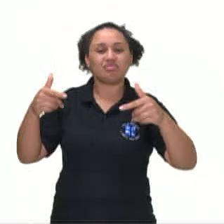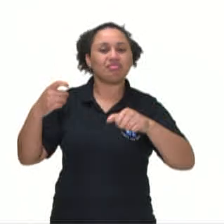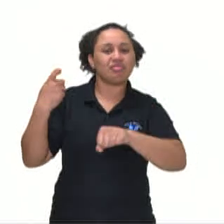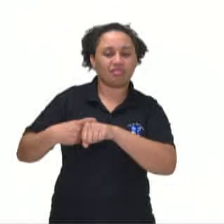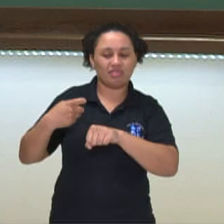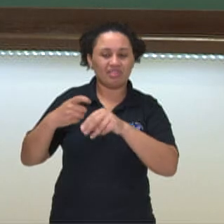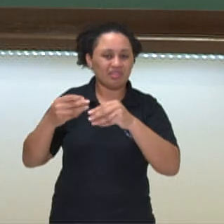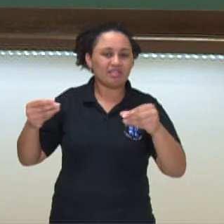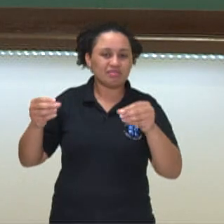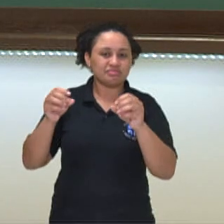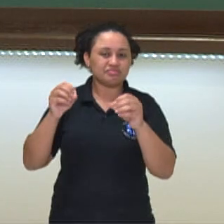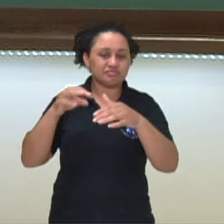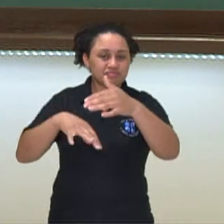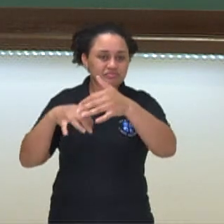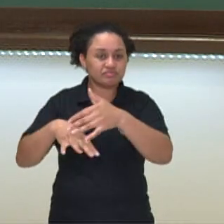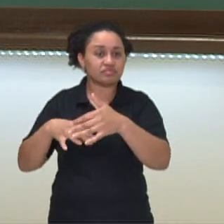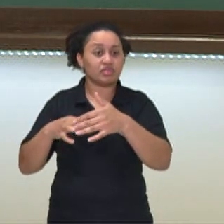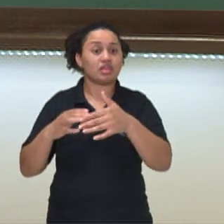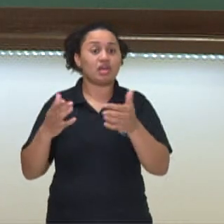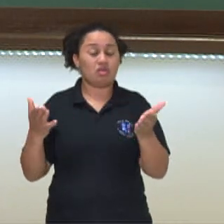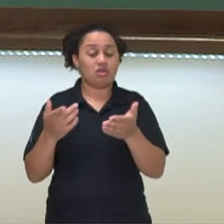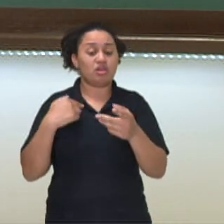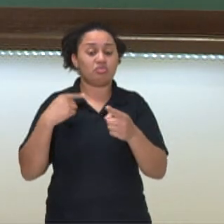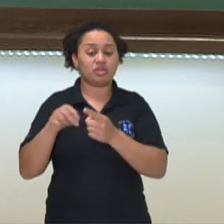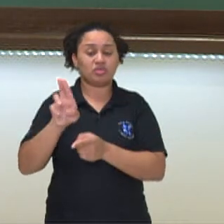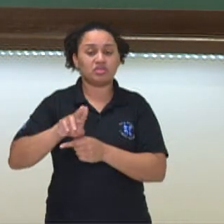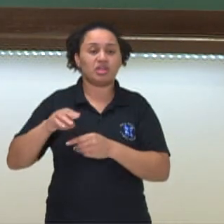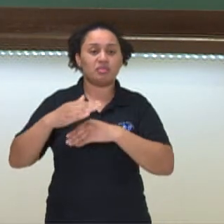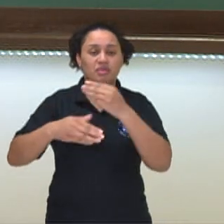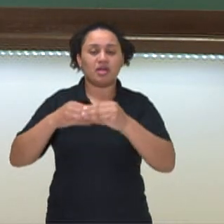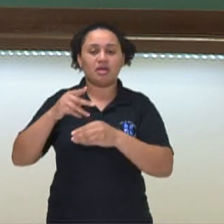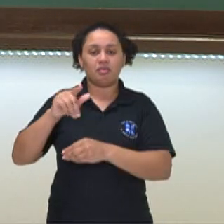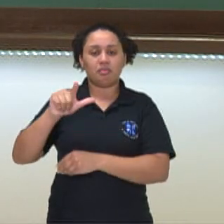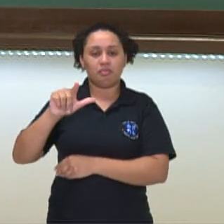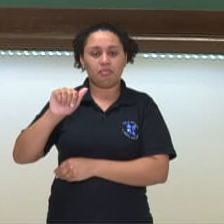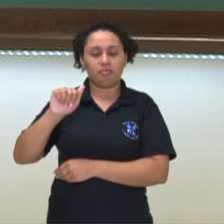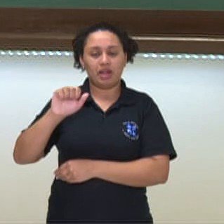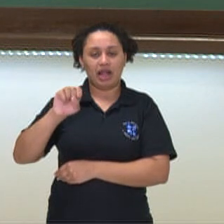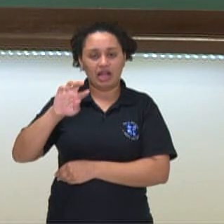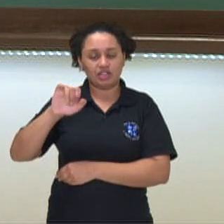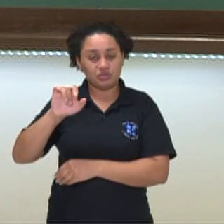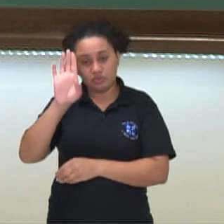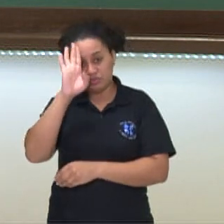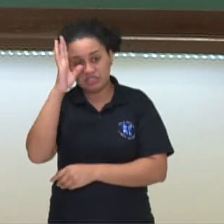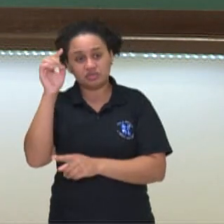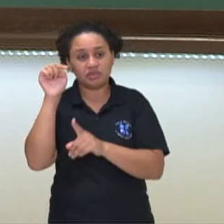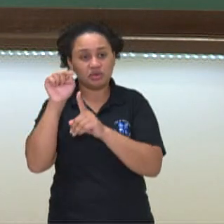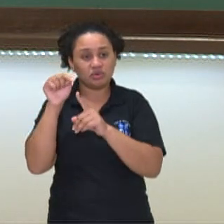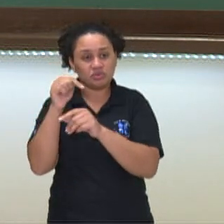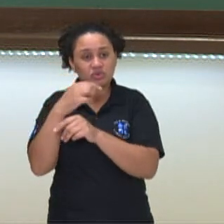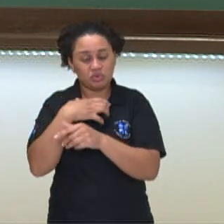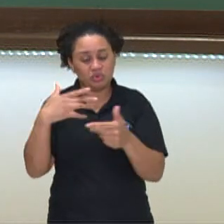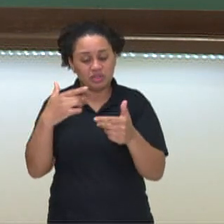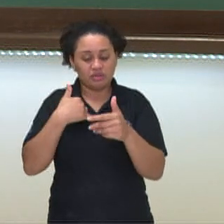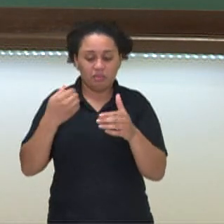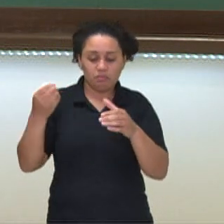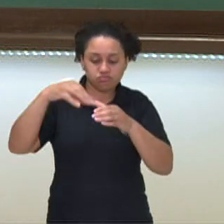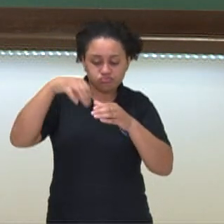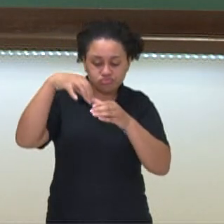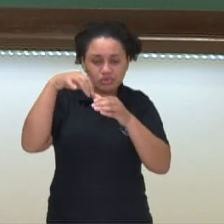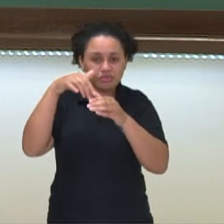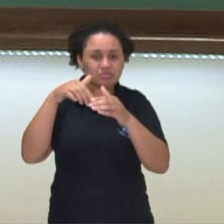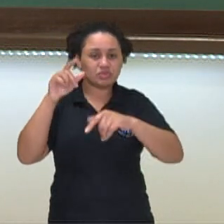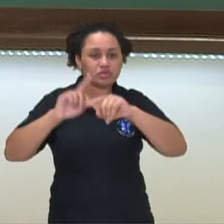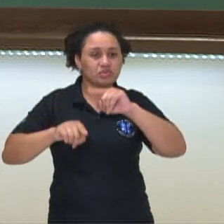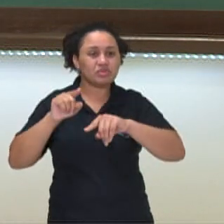que atualmente, pelo fato de utilizarmos o plástico como principal forma de embalar os nossos produtos, eles acabam